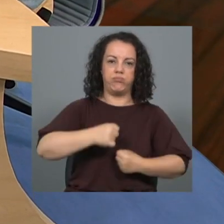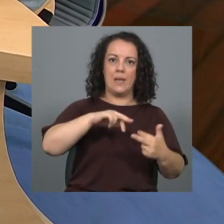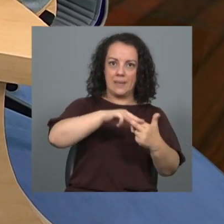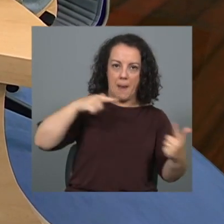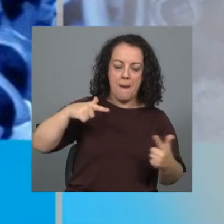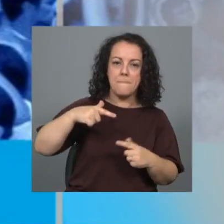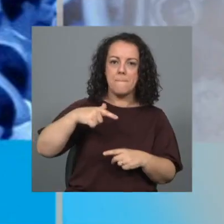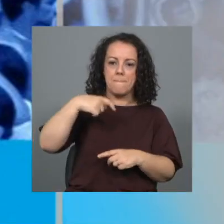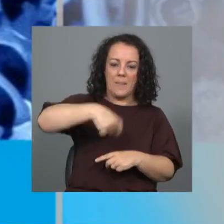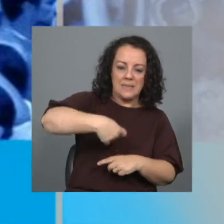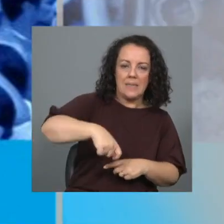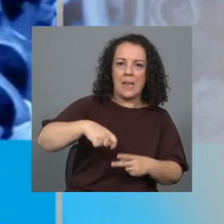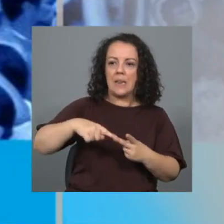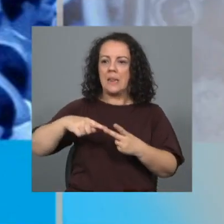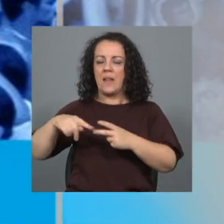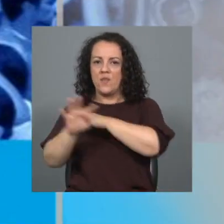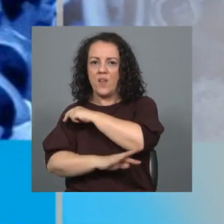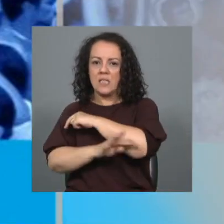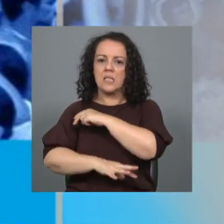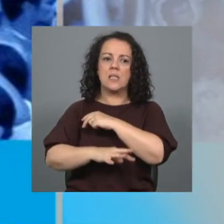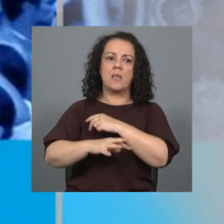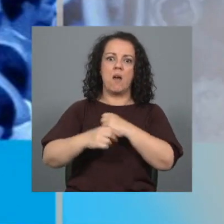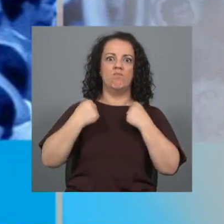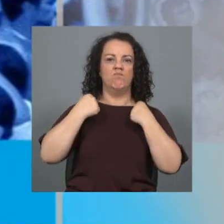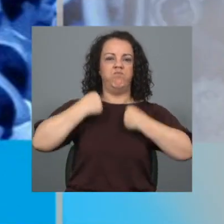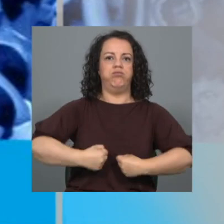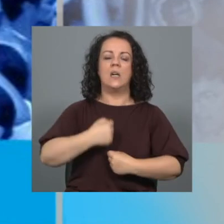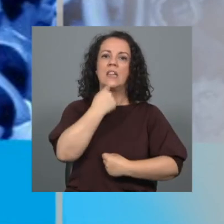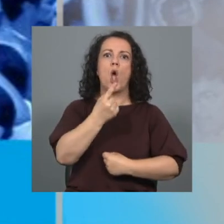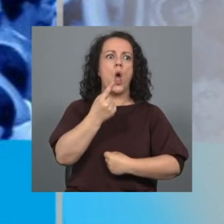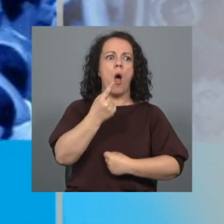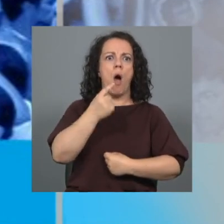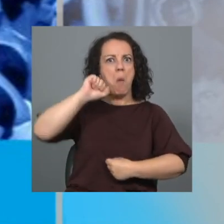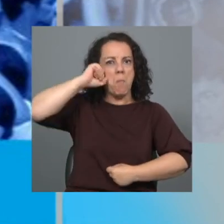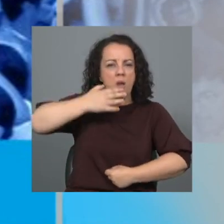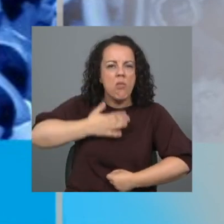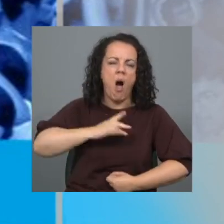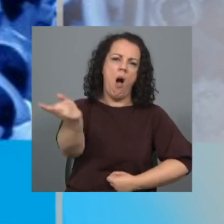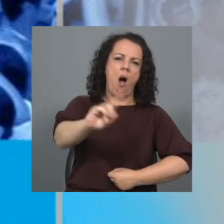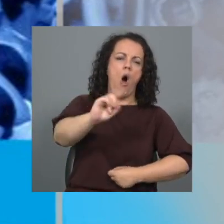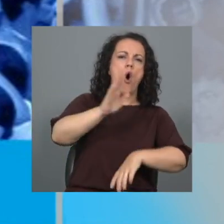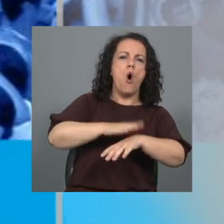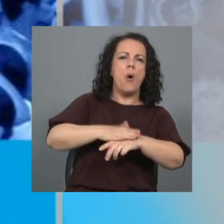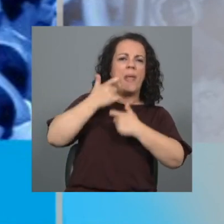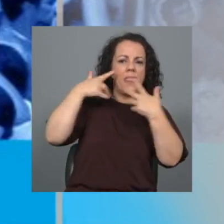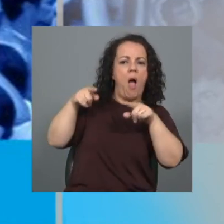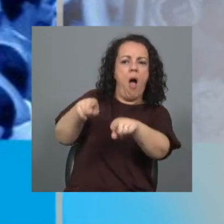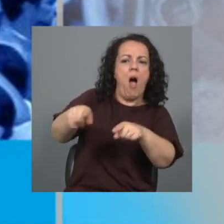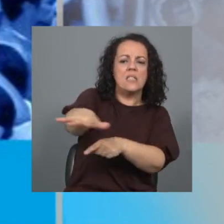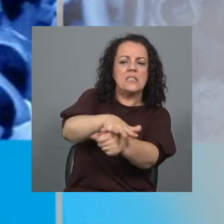a culpa, entre aspas, é de um setor específico, é de uma situação específica